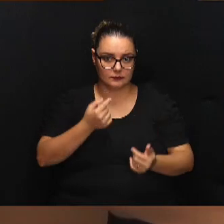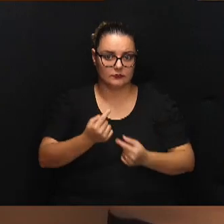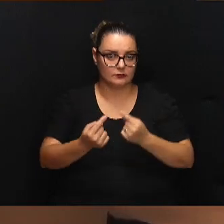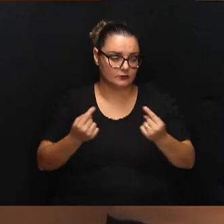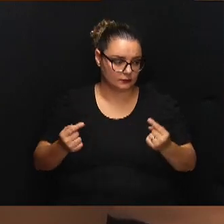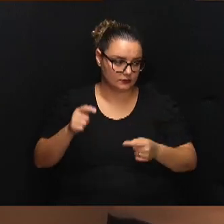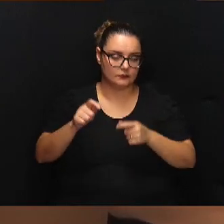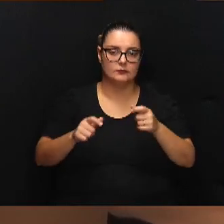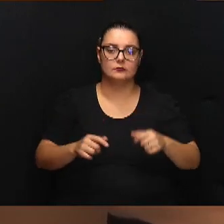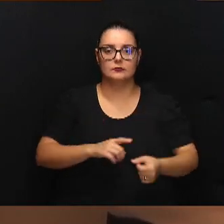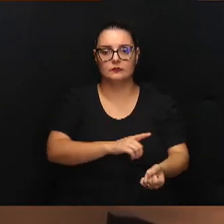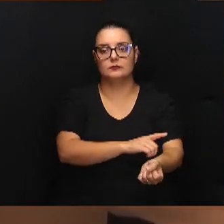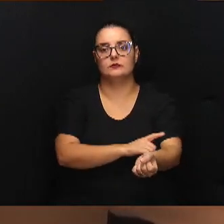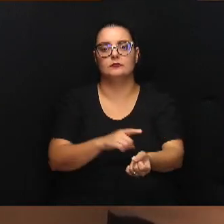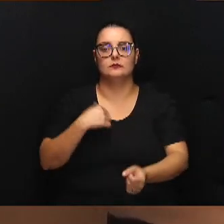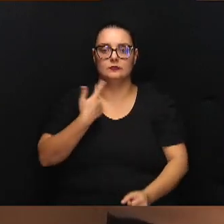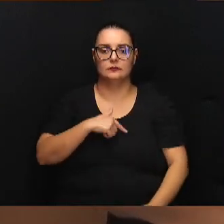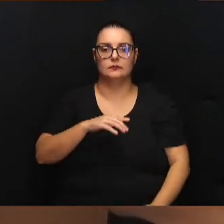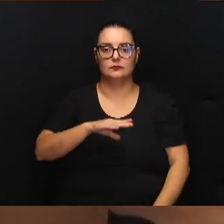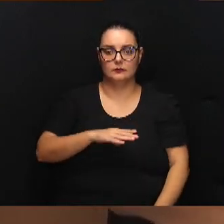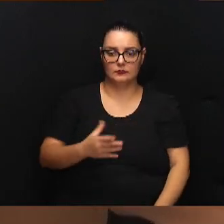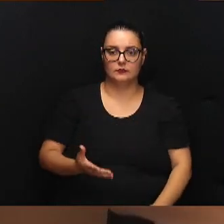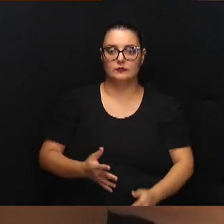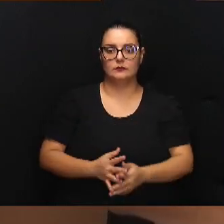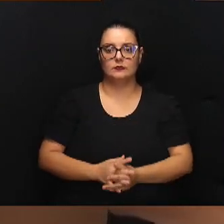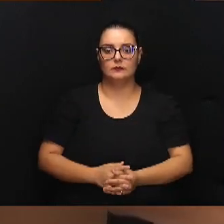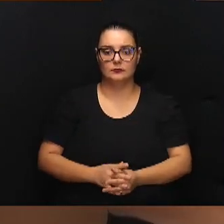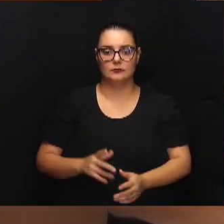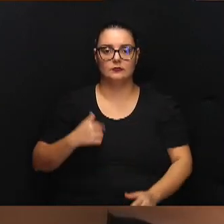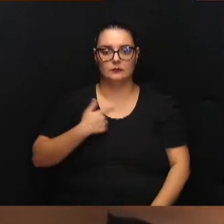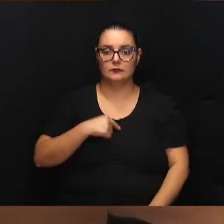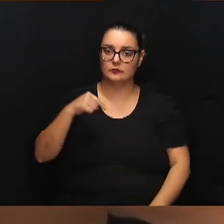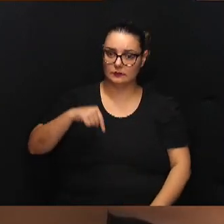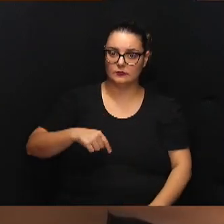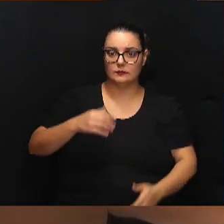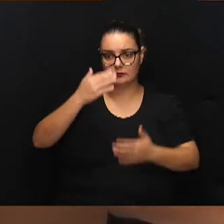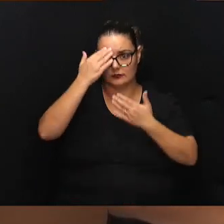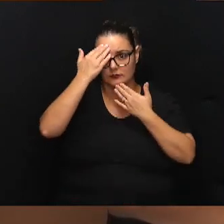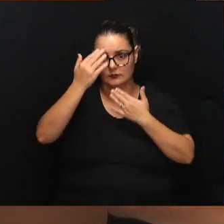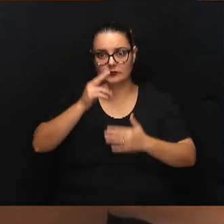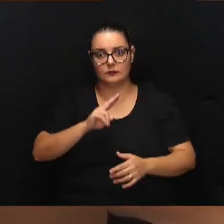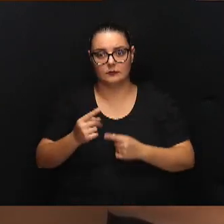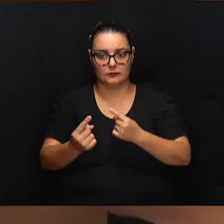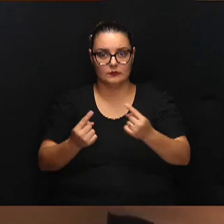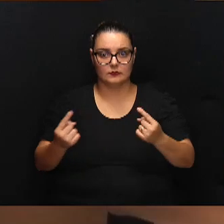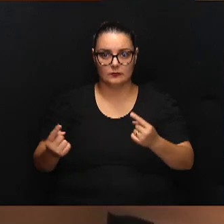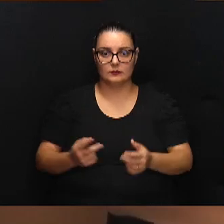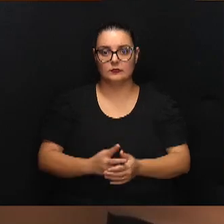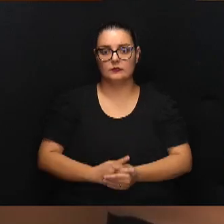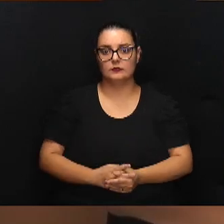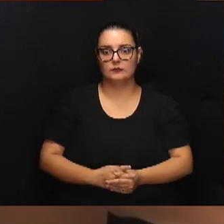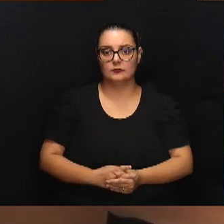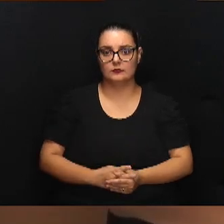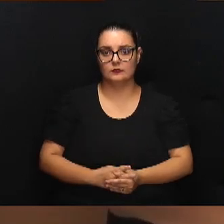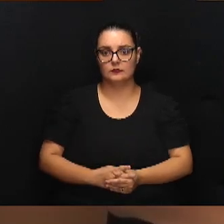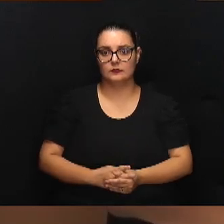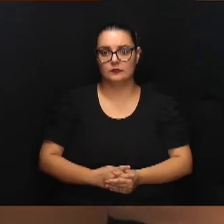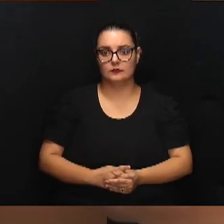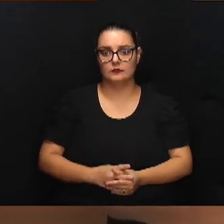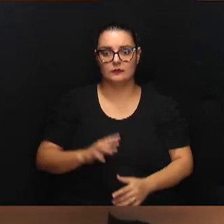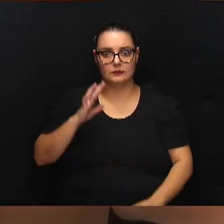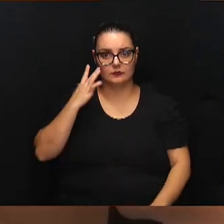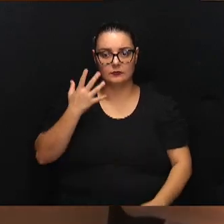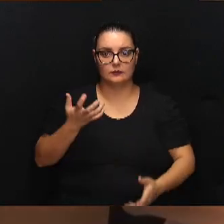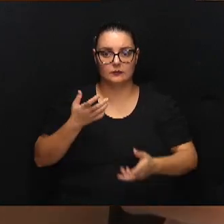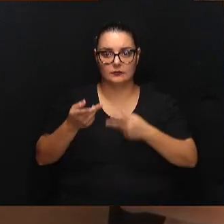pessoa com diabetes do nosso município. Eu acho que estamos aqui, mas agradecemos em nome de cada uma delas. Não sei, meninas, querem